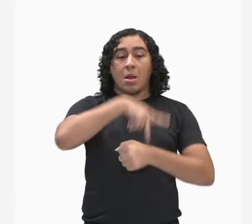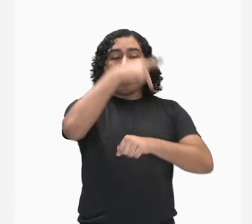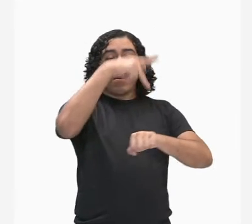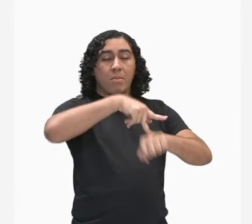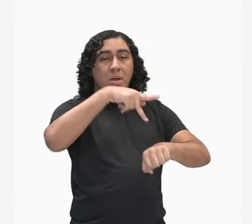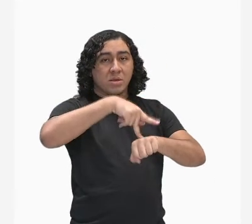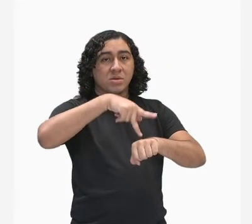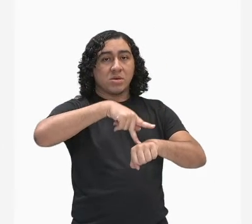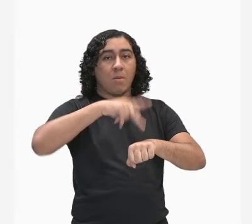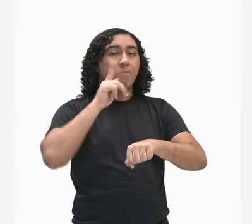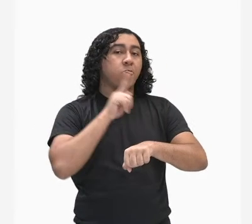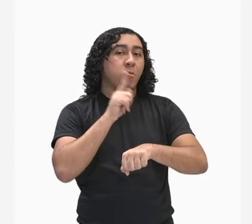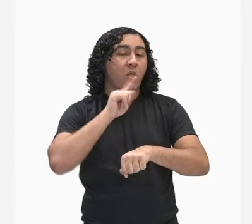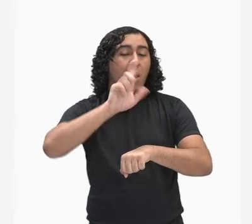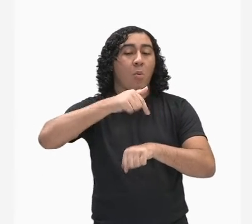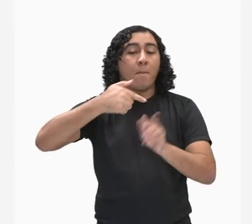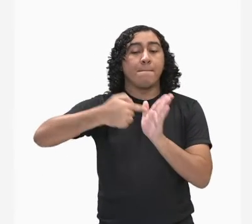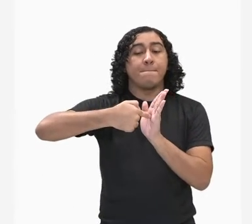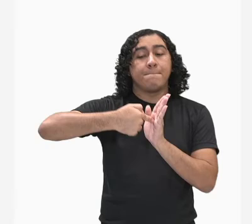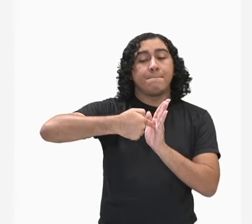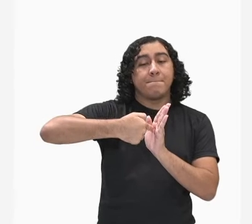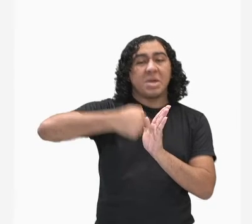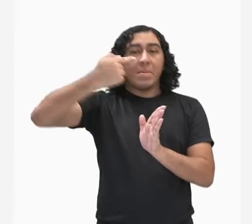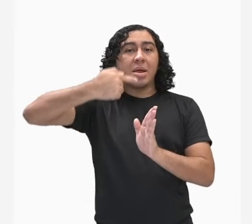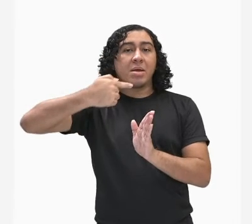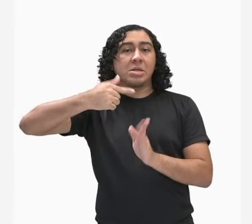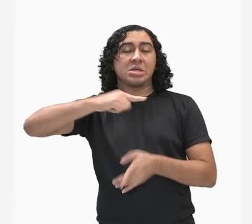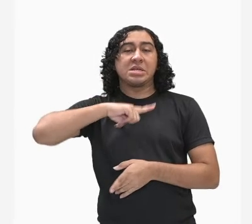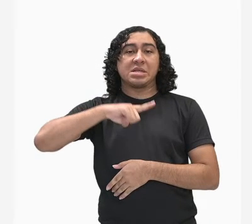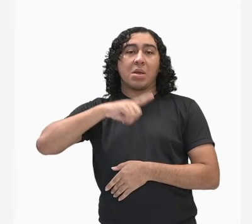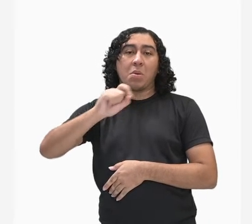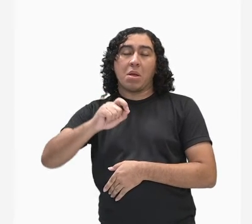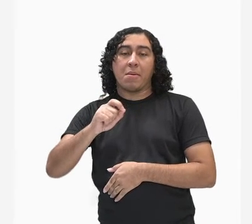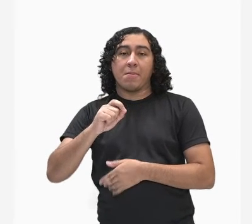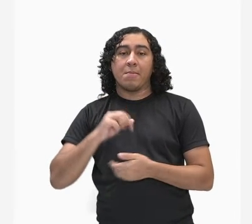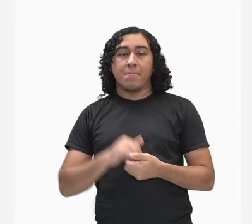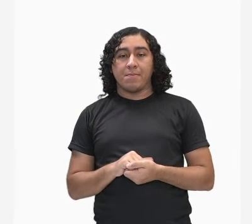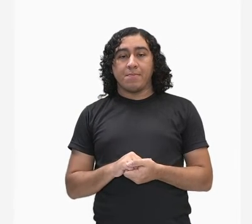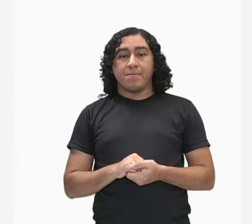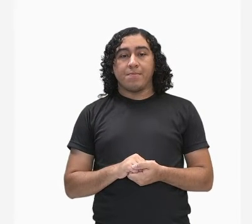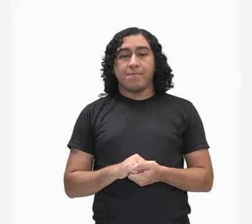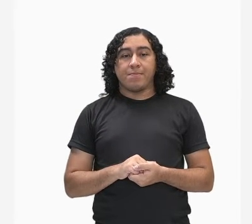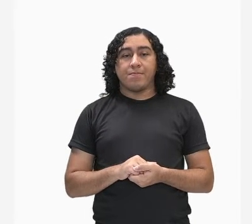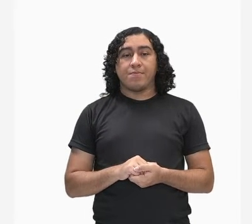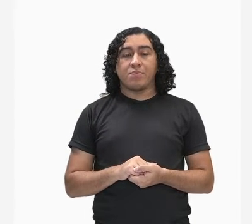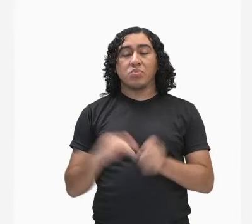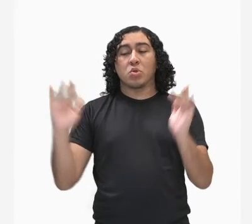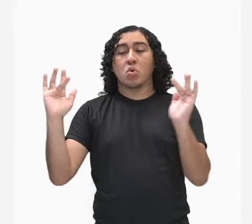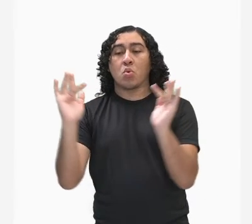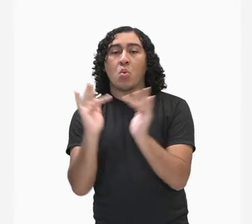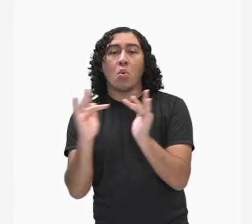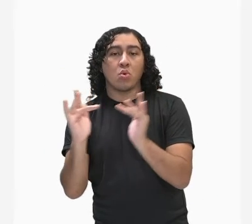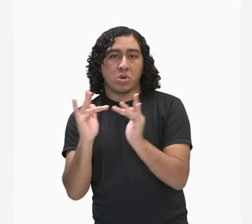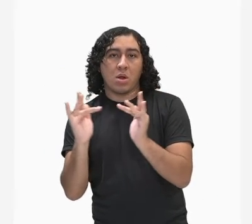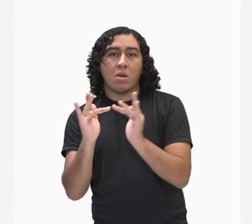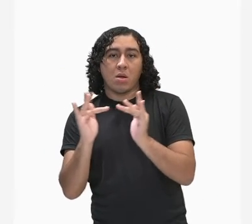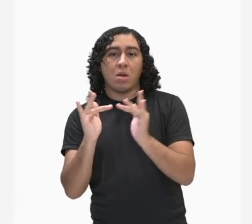a manter aproximação política no intuito, né, de